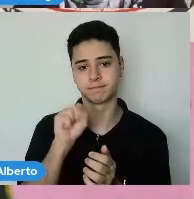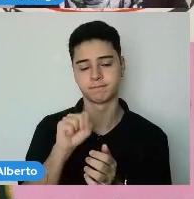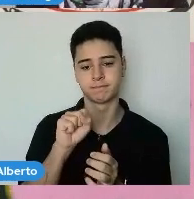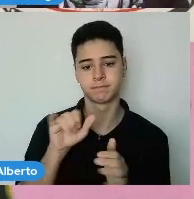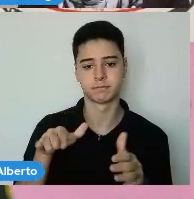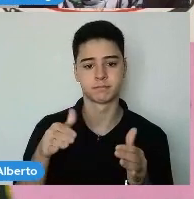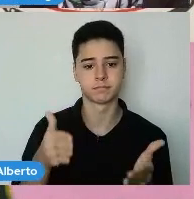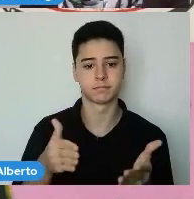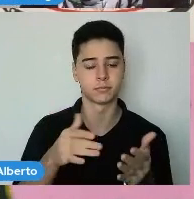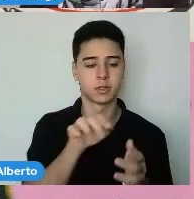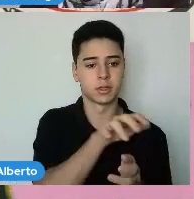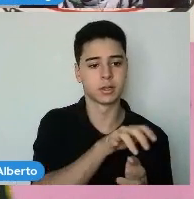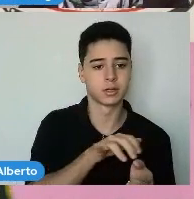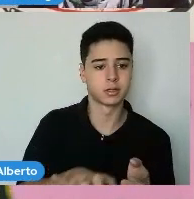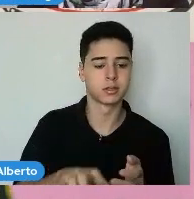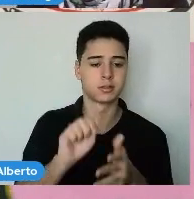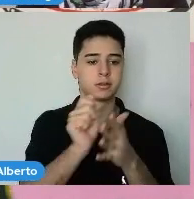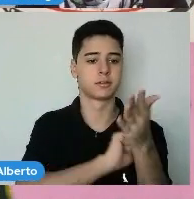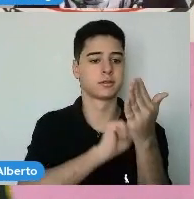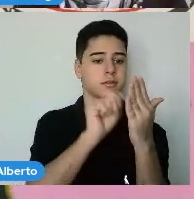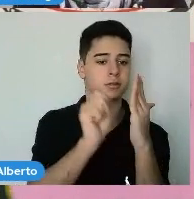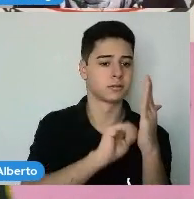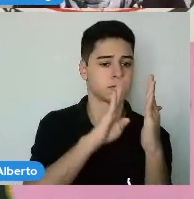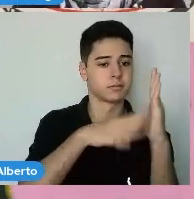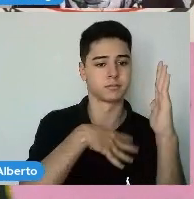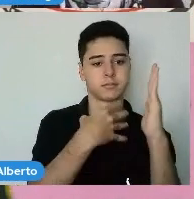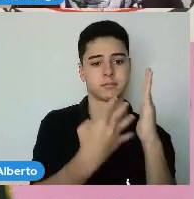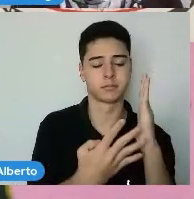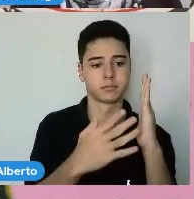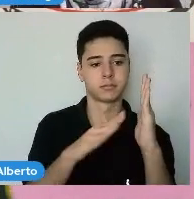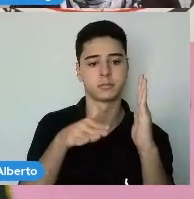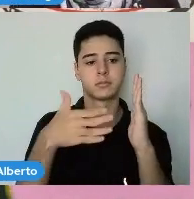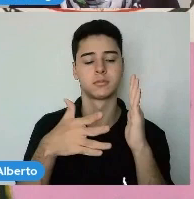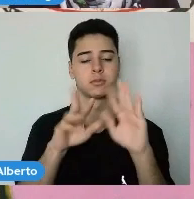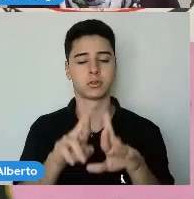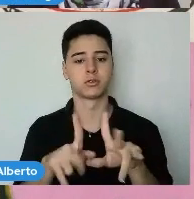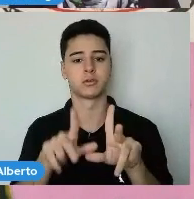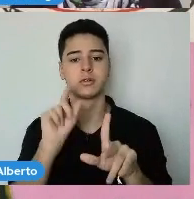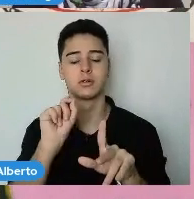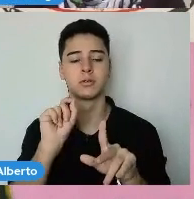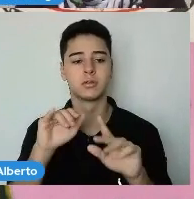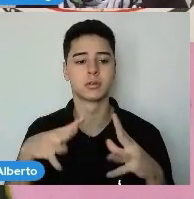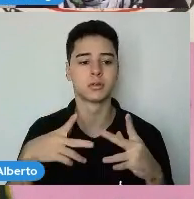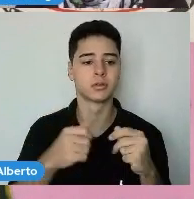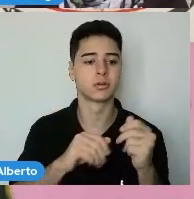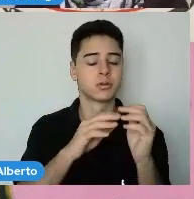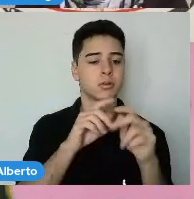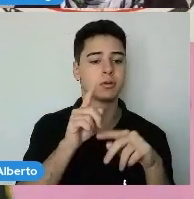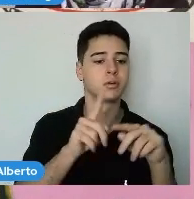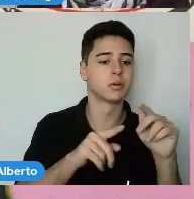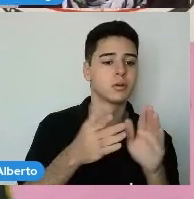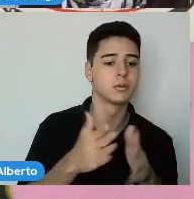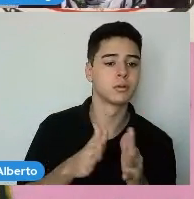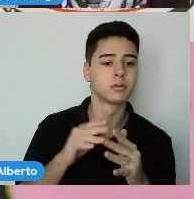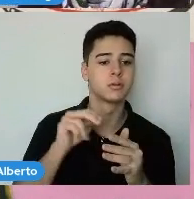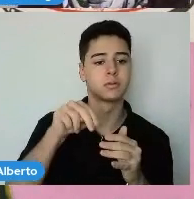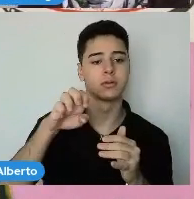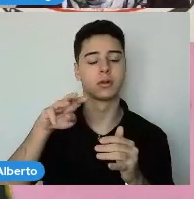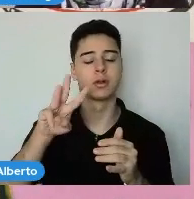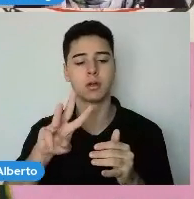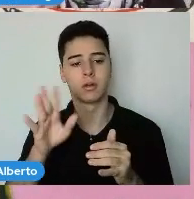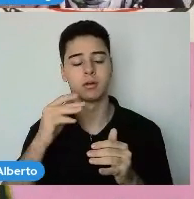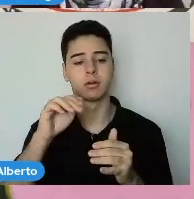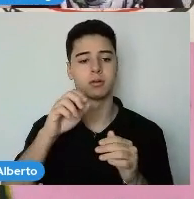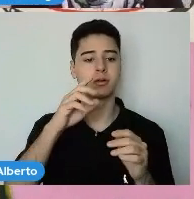áreas de atuação deles são grafite e pintura, e o seu diferencial é que a sua produção é classificada como neo-expressionista,